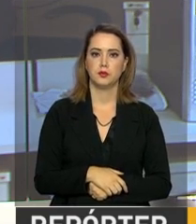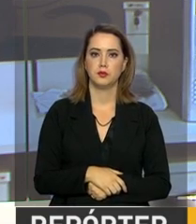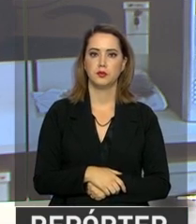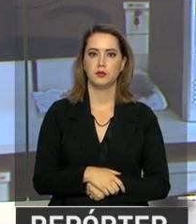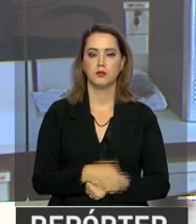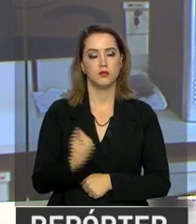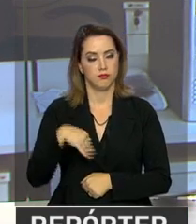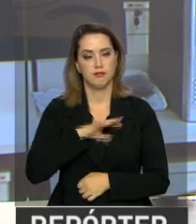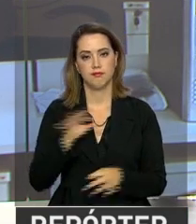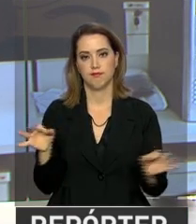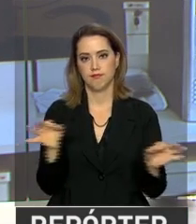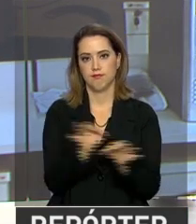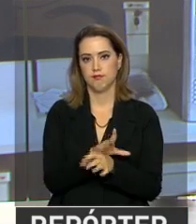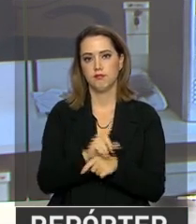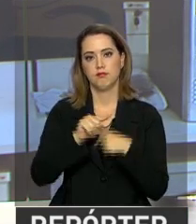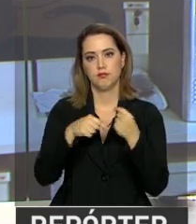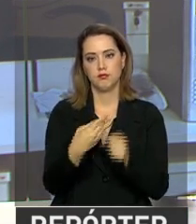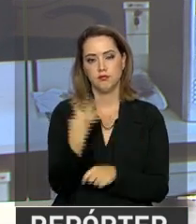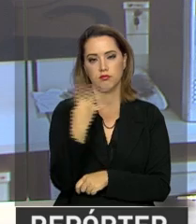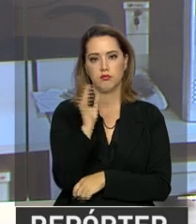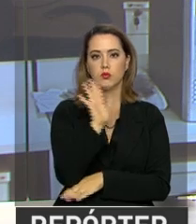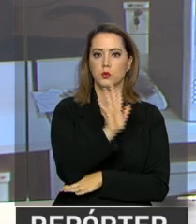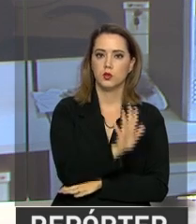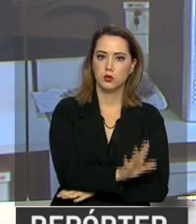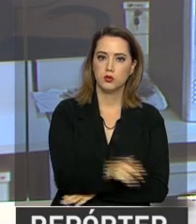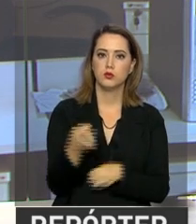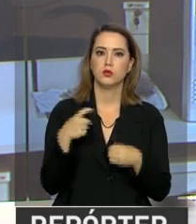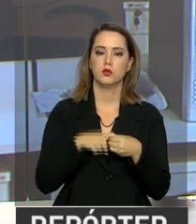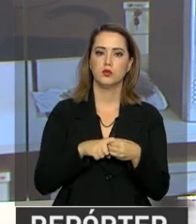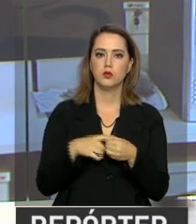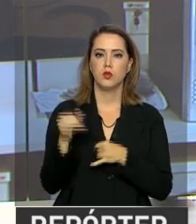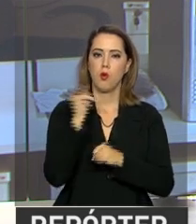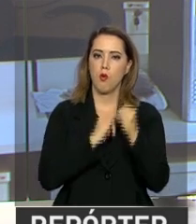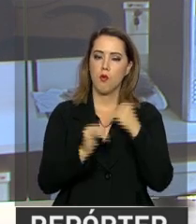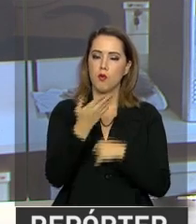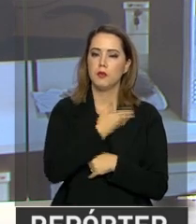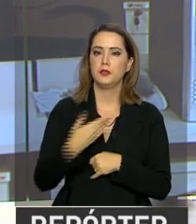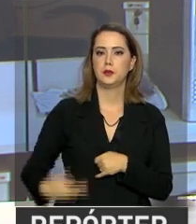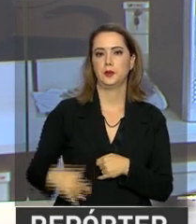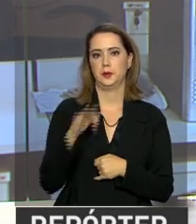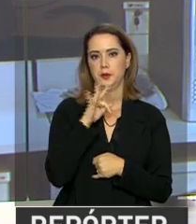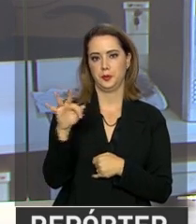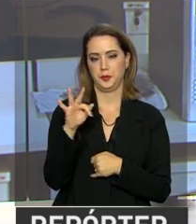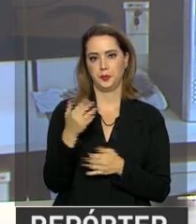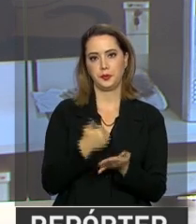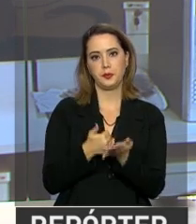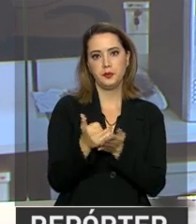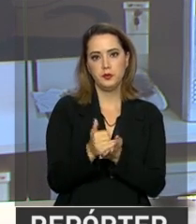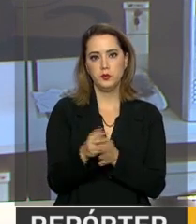siteprouni.mec.gov.br. E nós ficamos por aqui, voltamos às 16h com outras informações do governo federal.